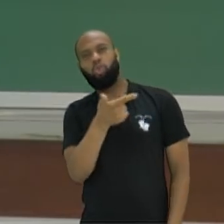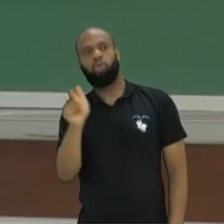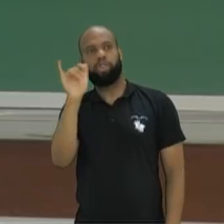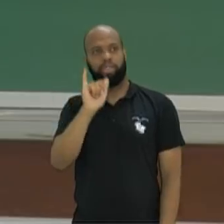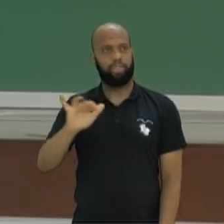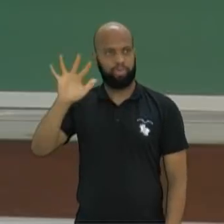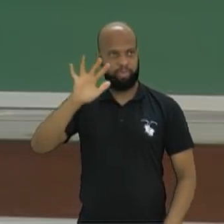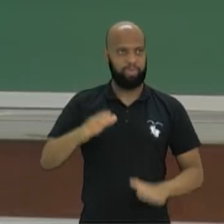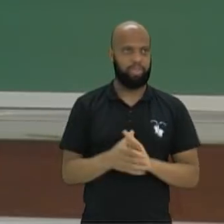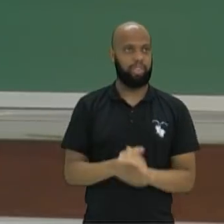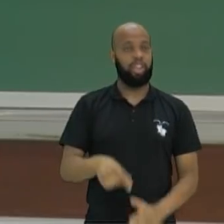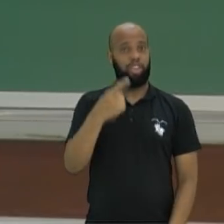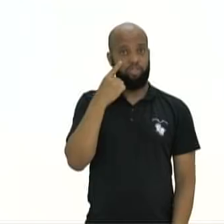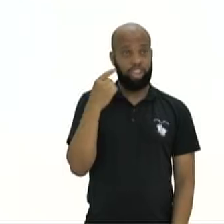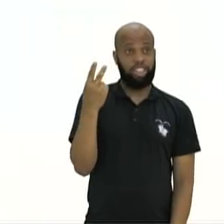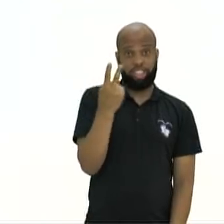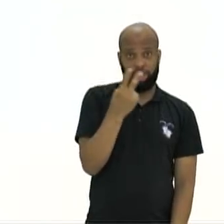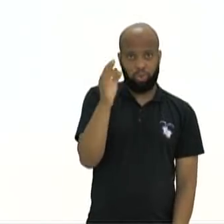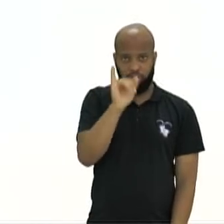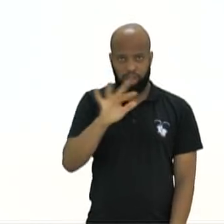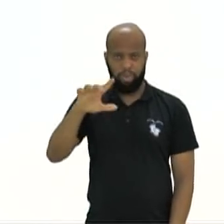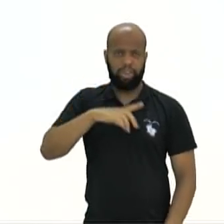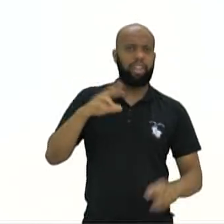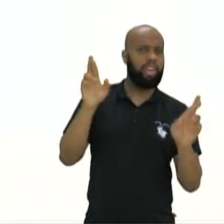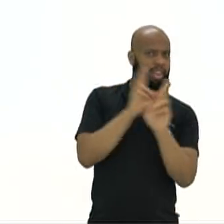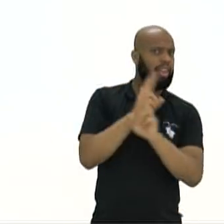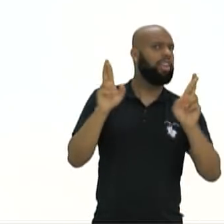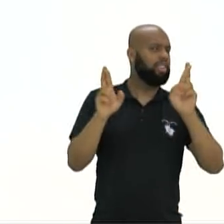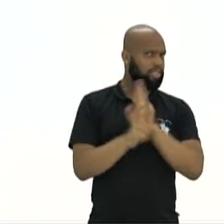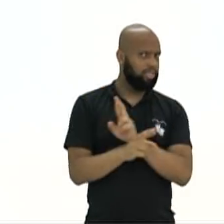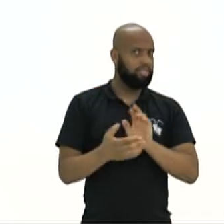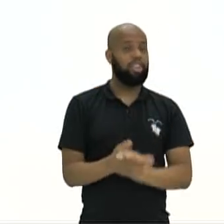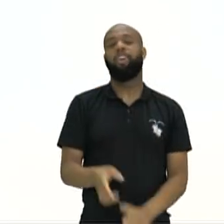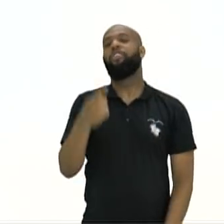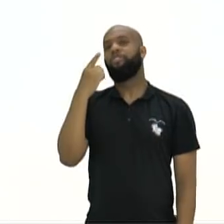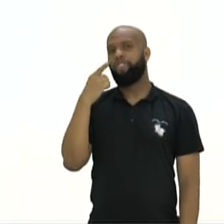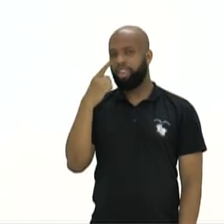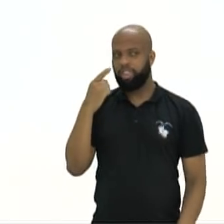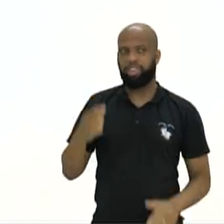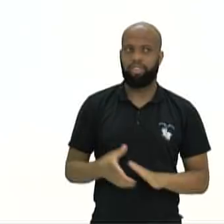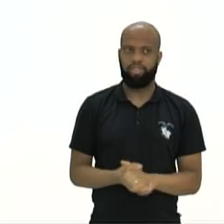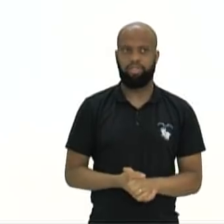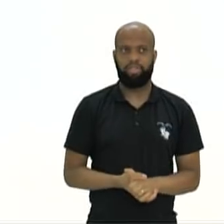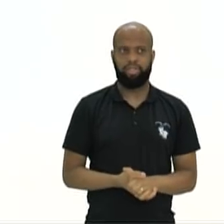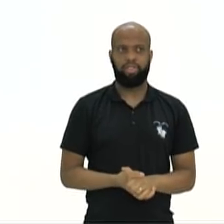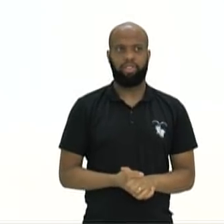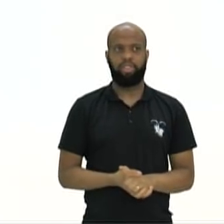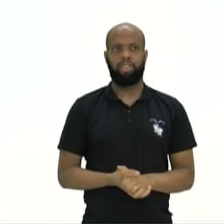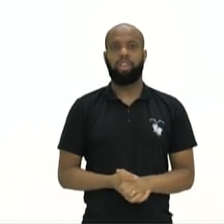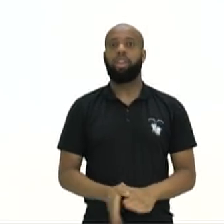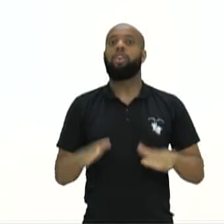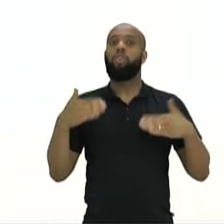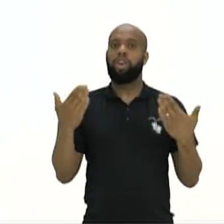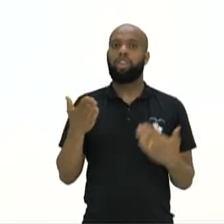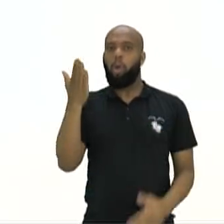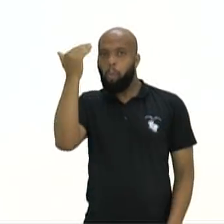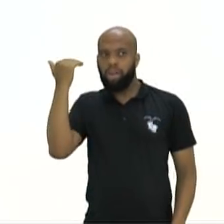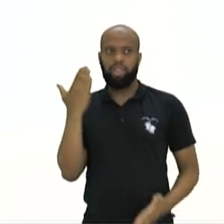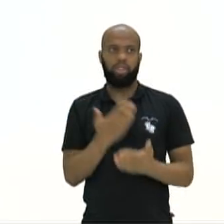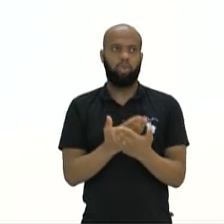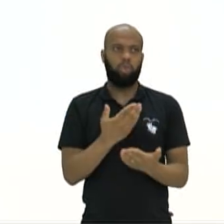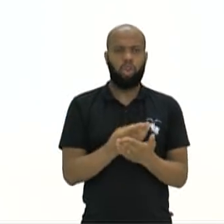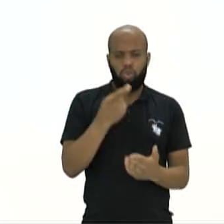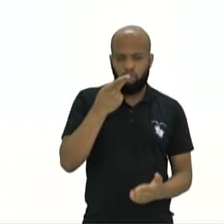imagem. As 2 imagens têm alguma relação? Agora vem a brincadeira da nossa aula. Professor, na aula passada você não falou que esse